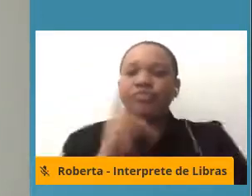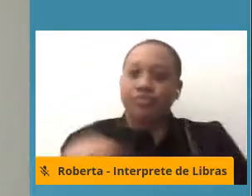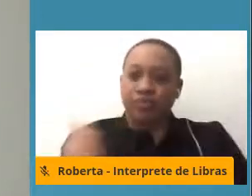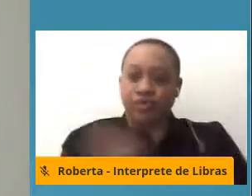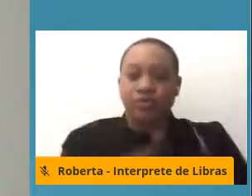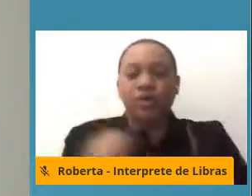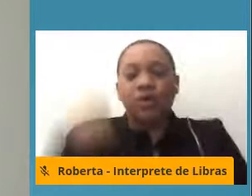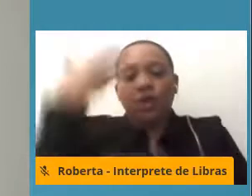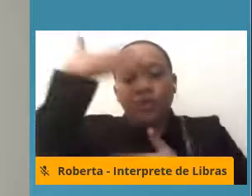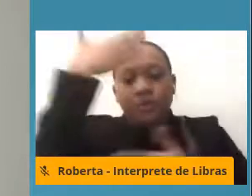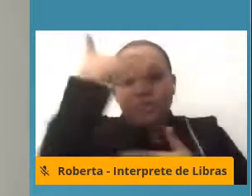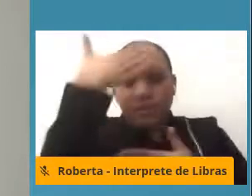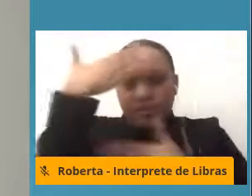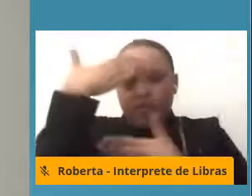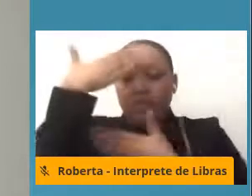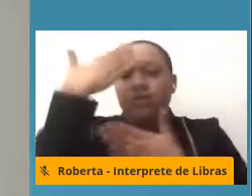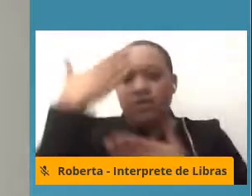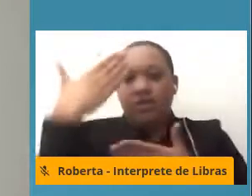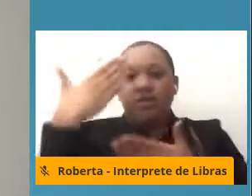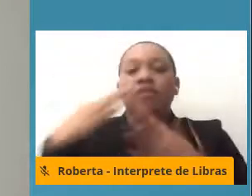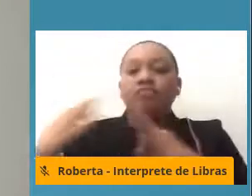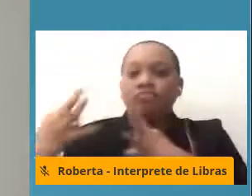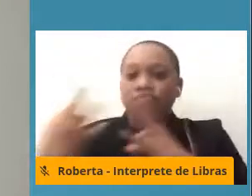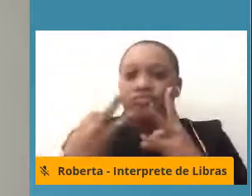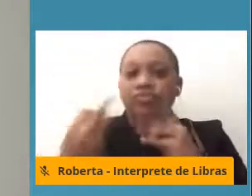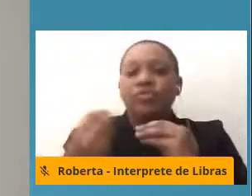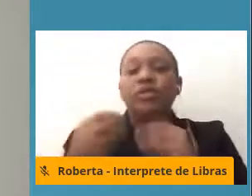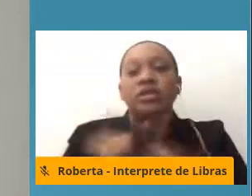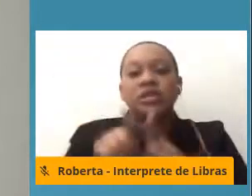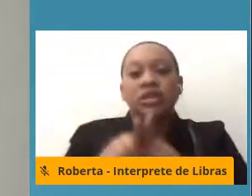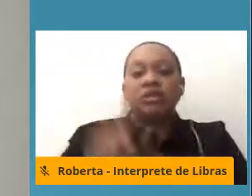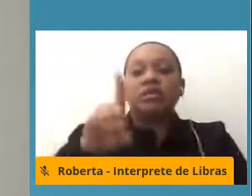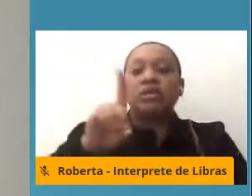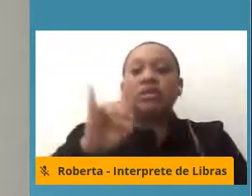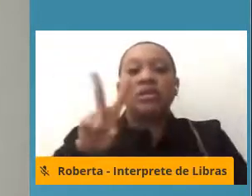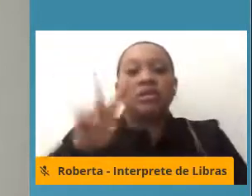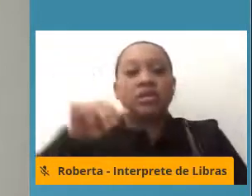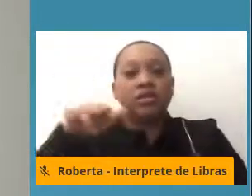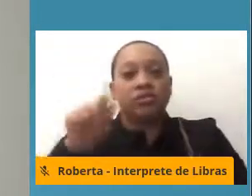obrigada, Divina Gula, muito obrigada ao lugar, muito obrigada, Nutrigrão,